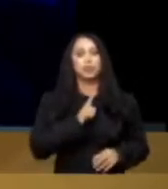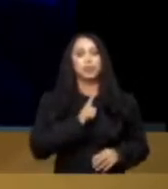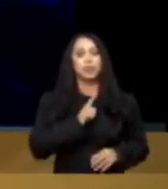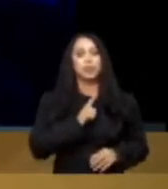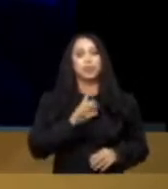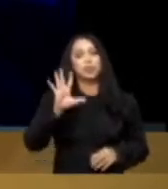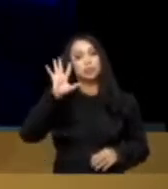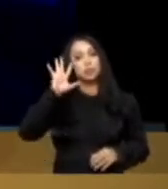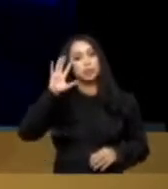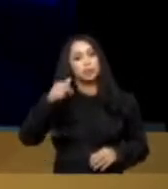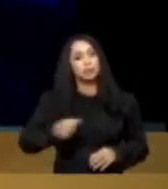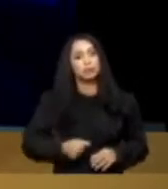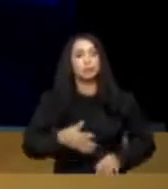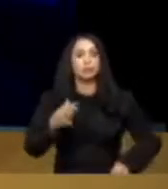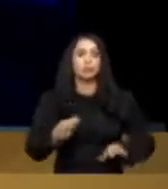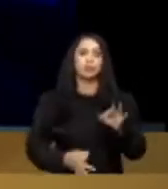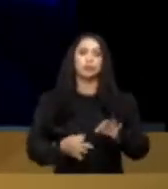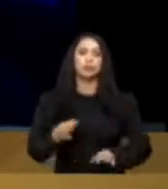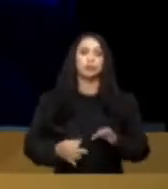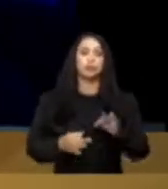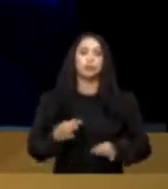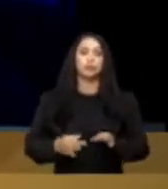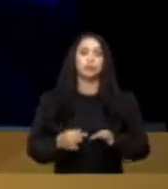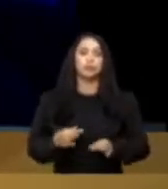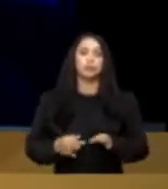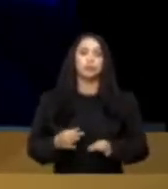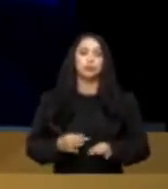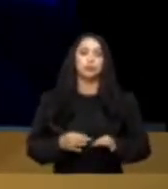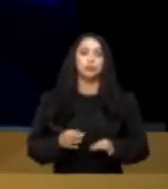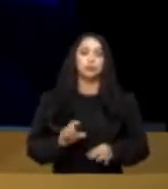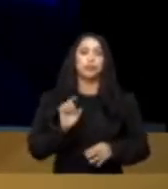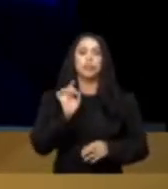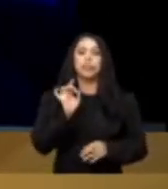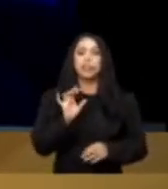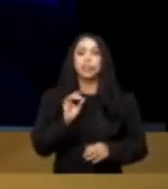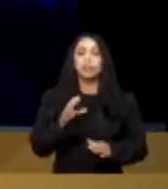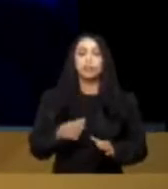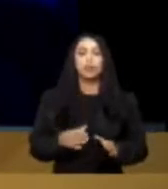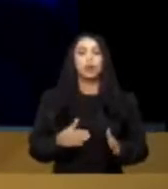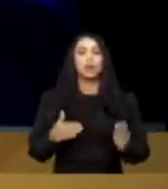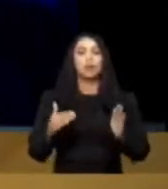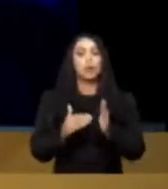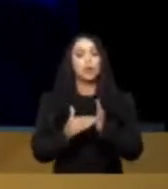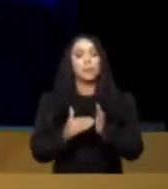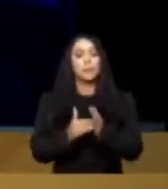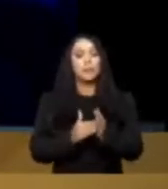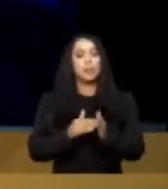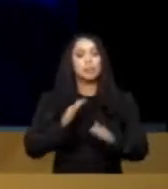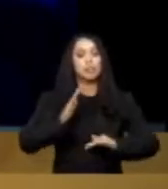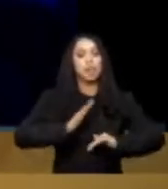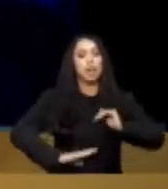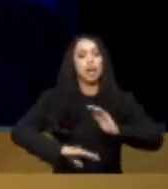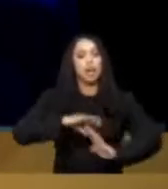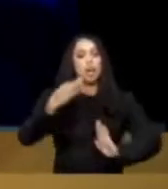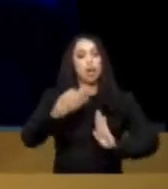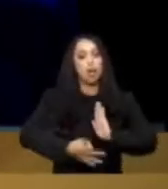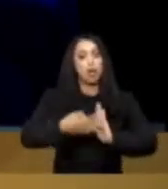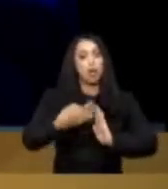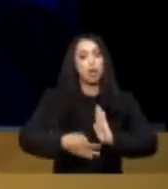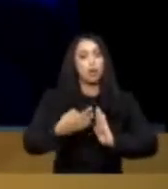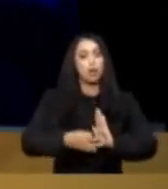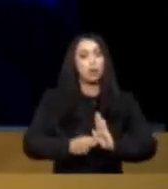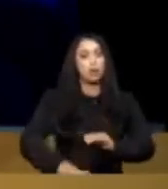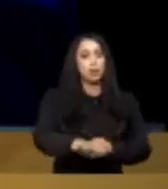civil pública fará coisa julgada erga omnes apenas nos limites da competência territorial do órgão prolator,